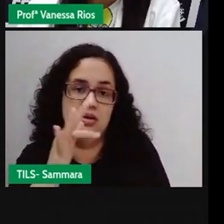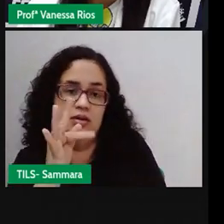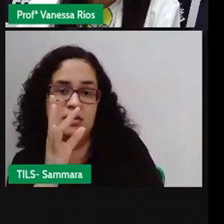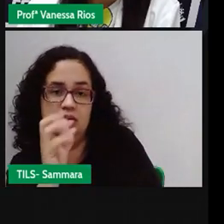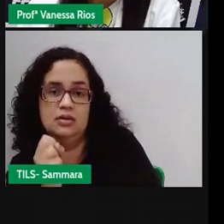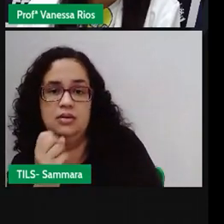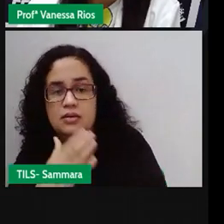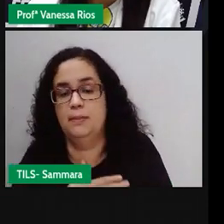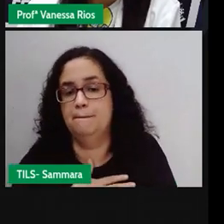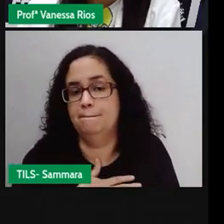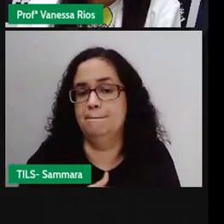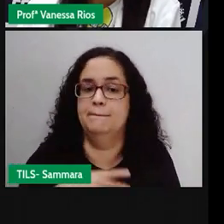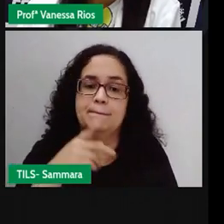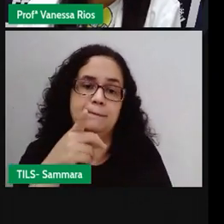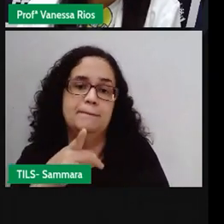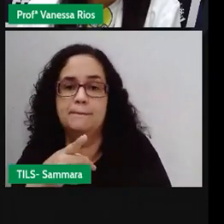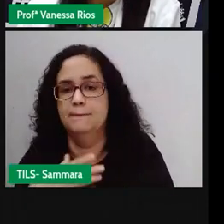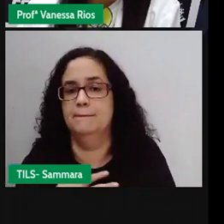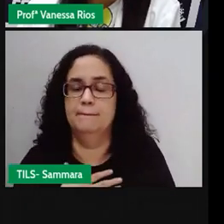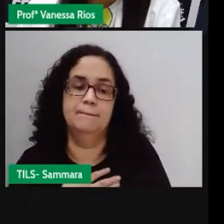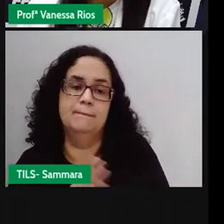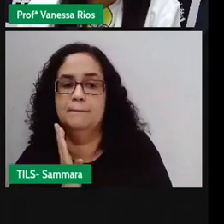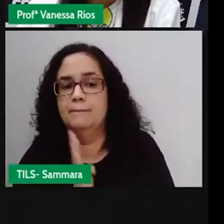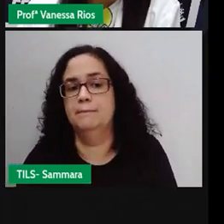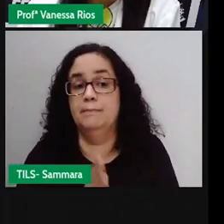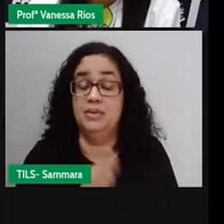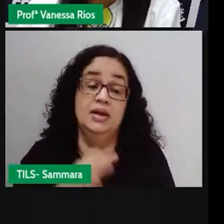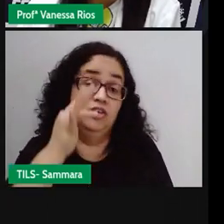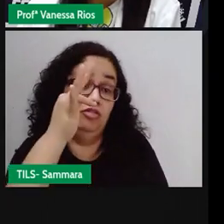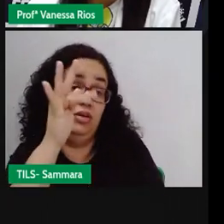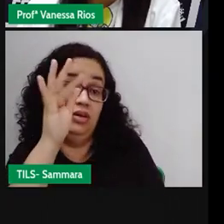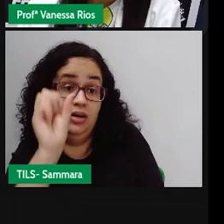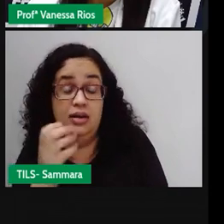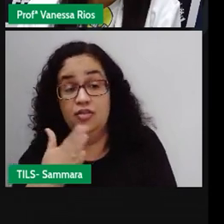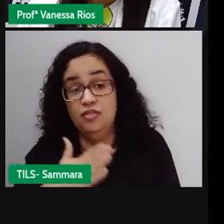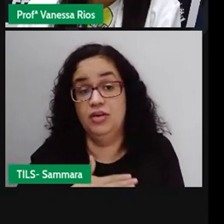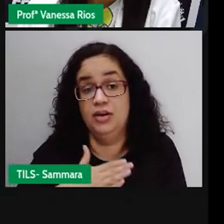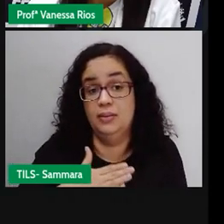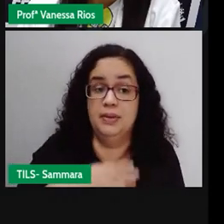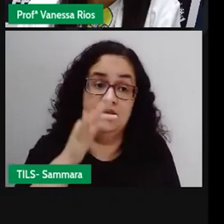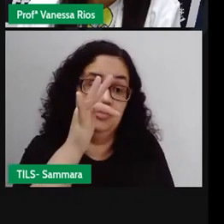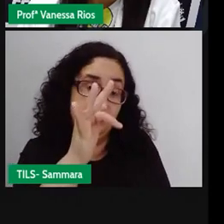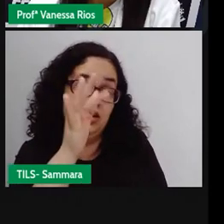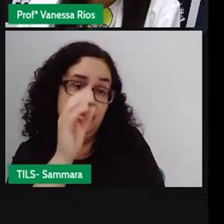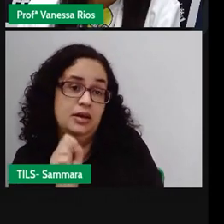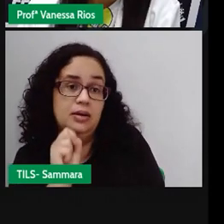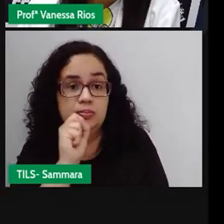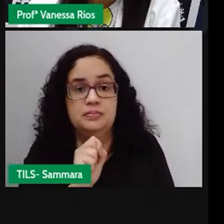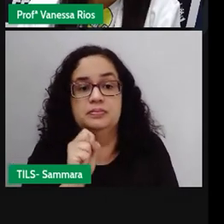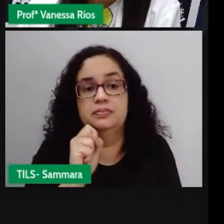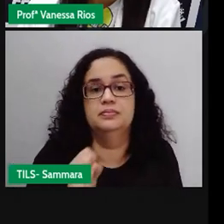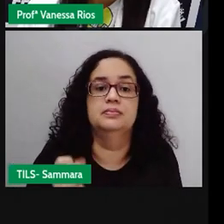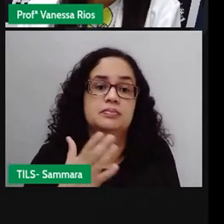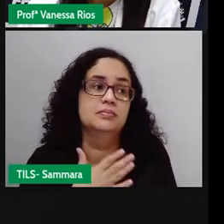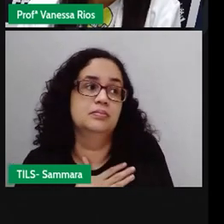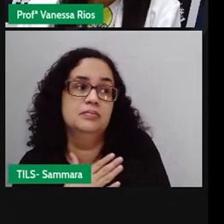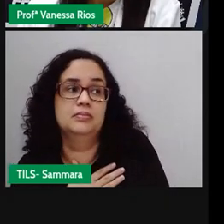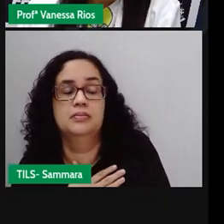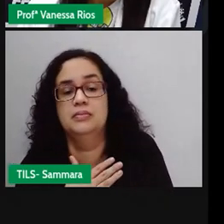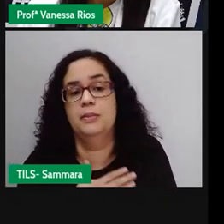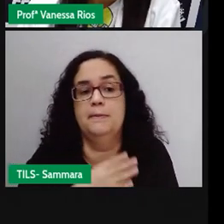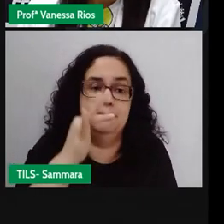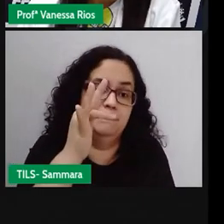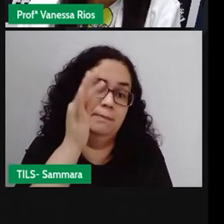flor de quixaleira, flor do coração. Feira, feira, minha feira, beijando na